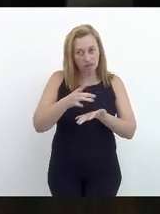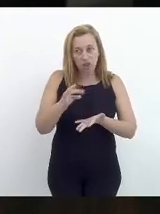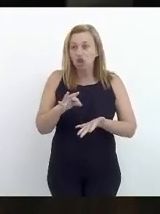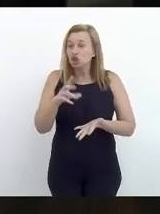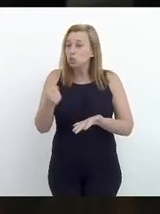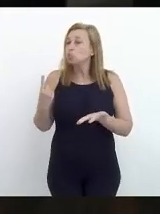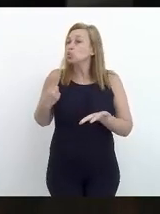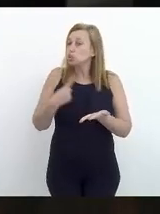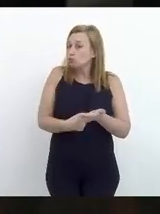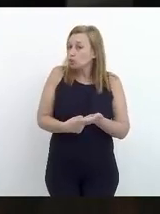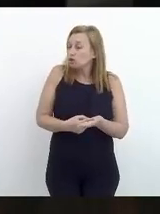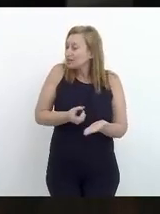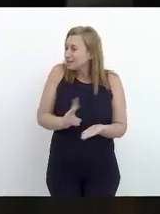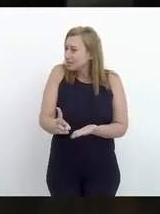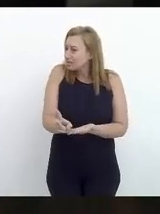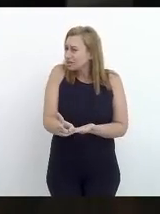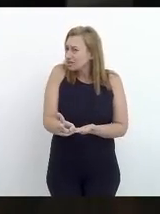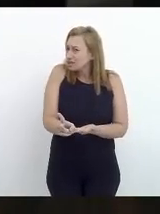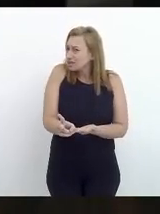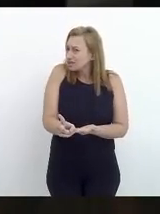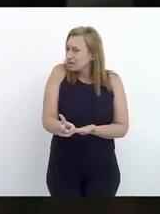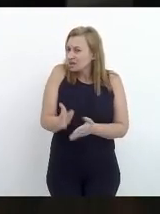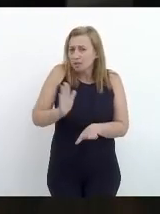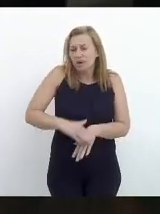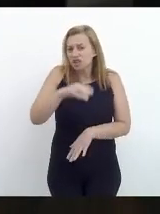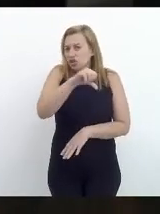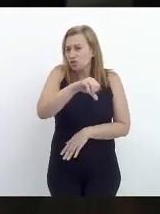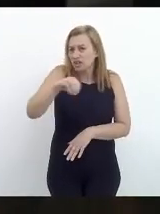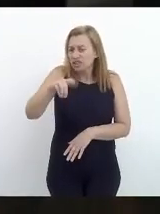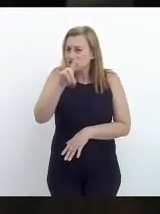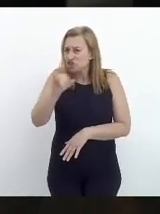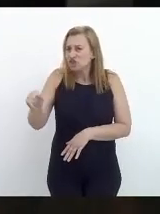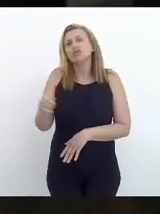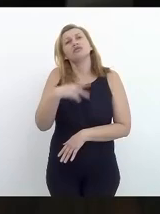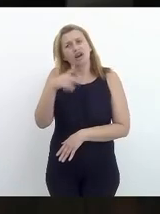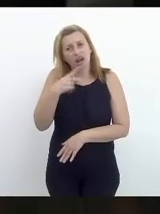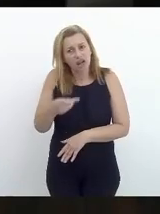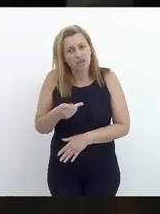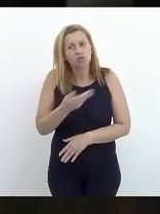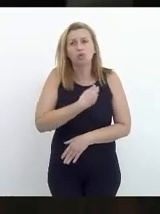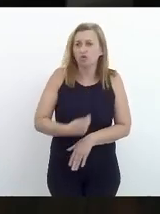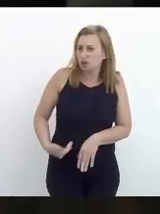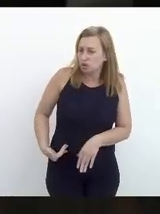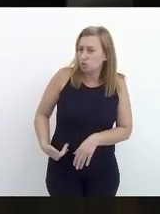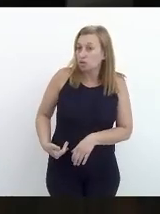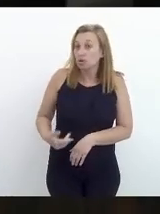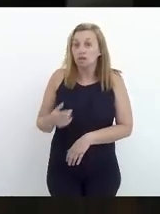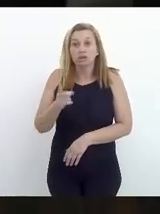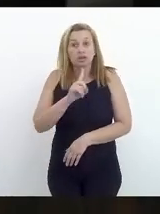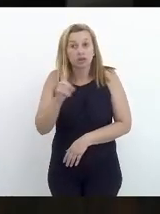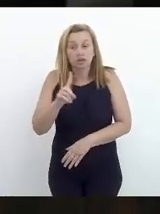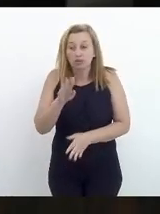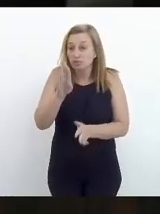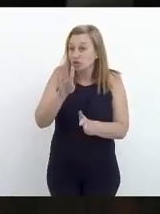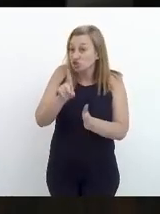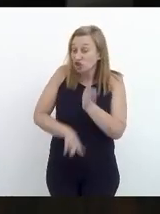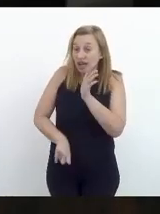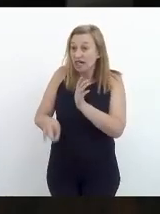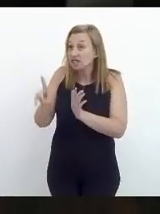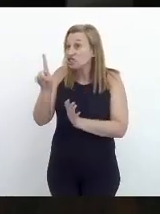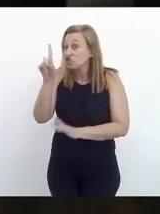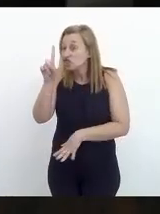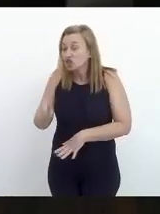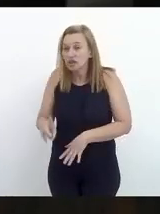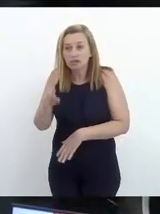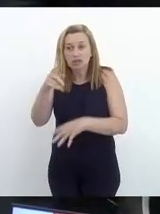gente se comprometeu, desde sempre, há mais de 90 dias atrás, eu tenho falado, inclusive com o governador, nós não vamos retirar direito dos